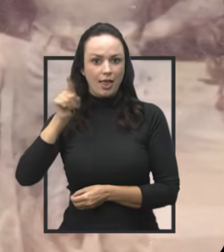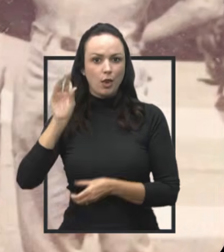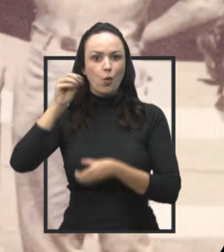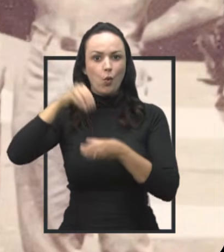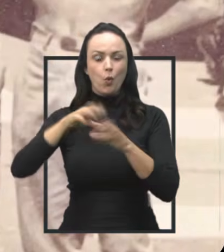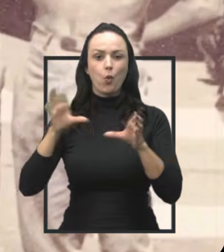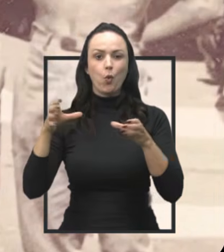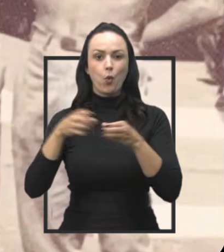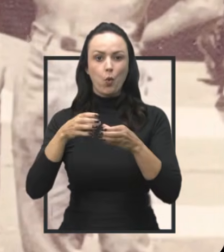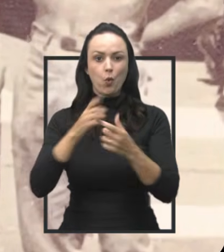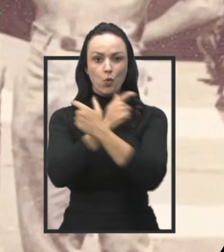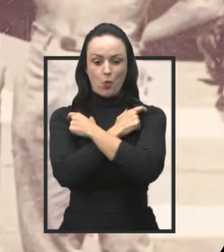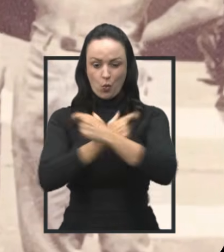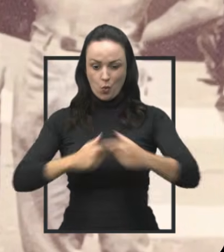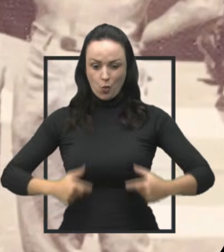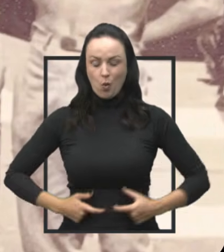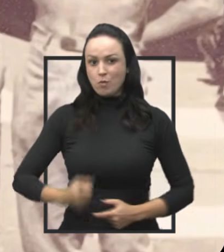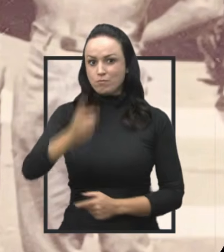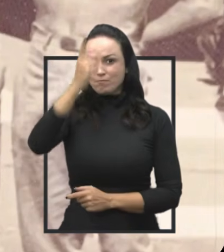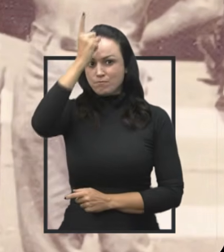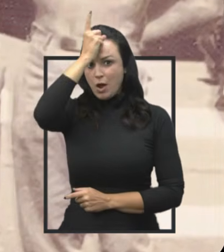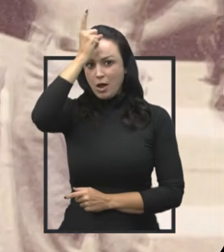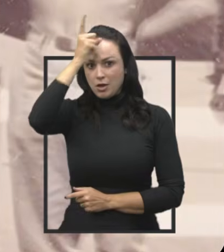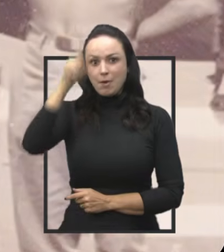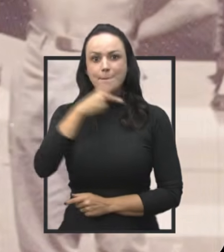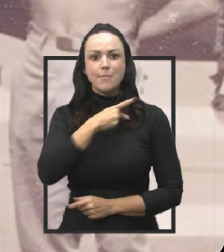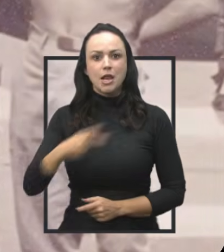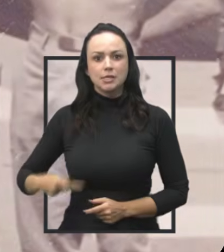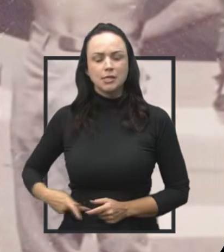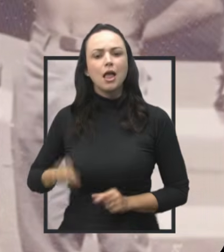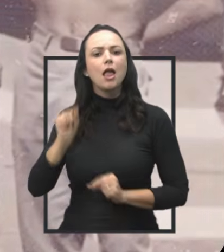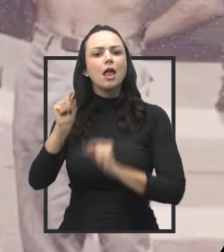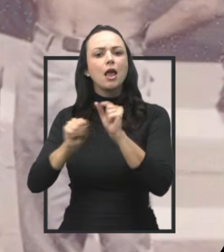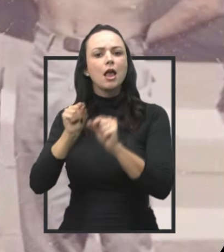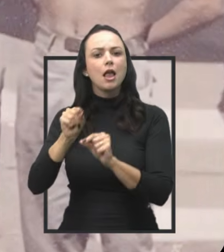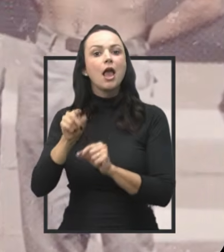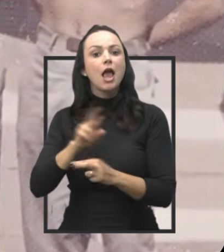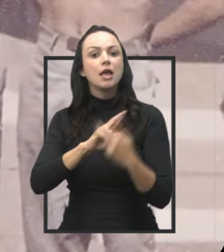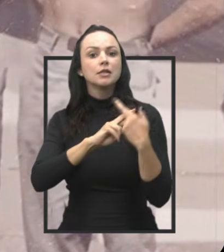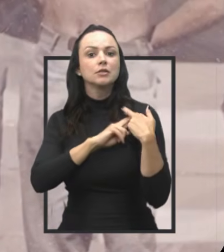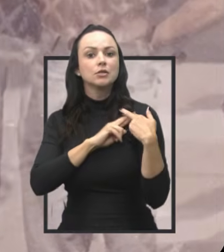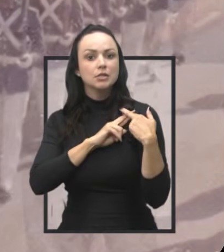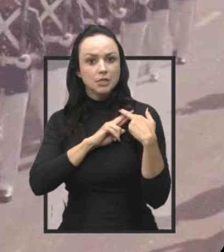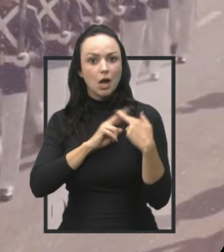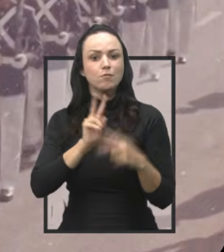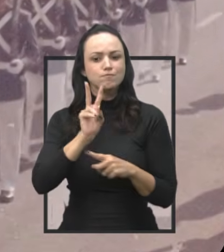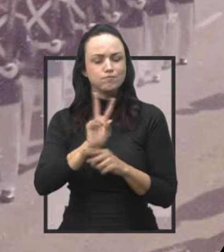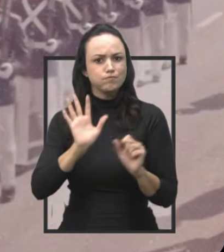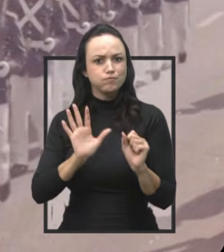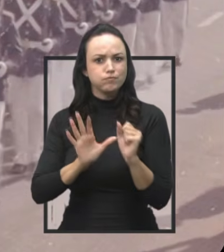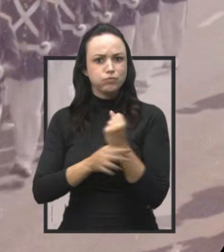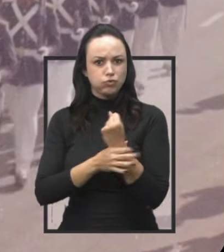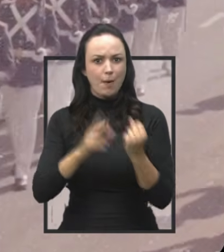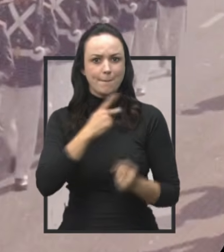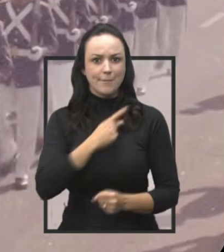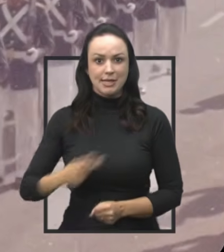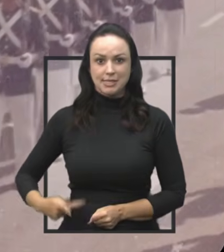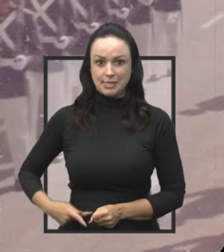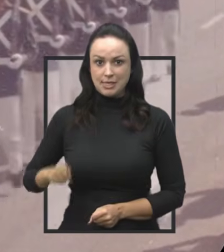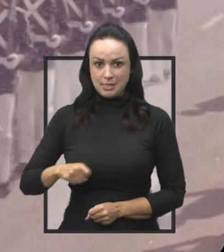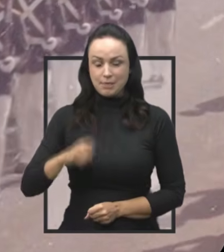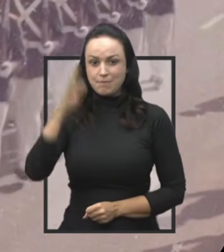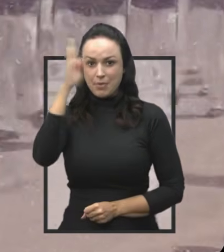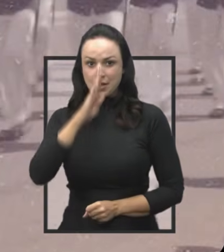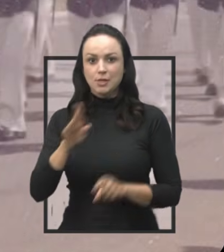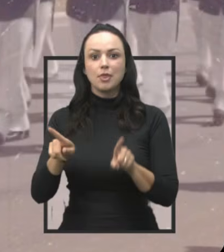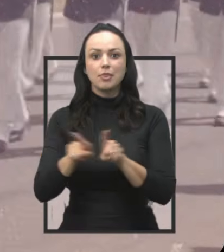foi incorporado ao Batalhão da Guarda Presidencial, unidade responsável pela segurança da Presidência da